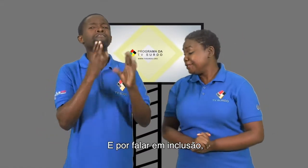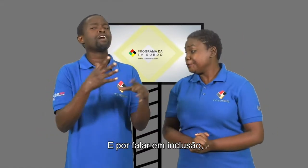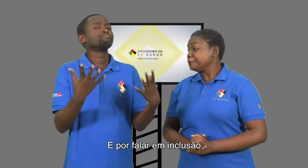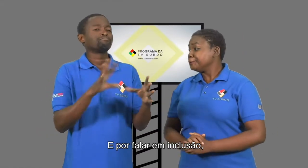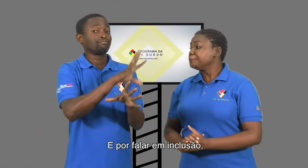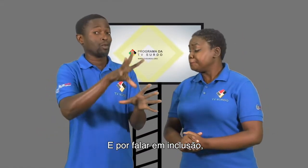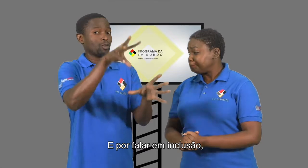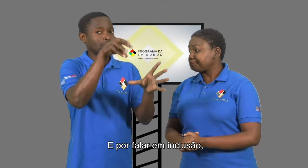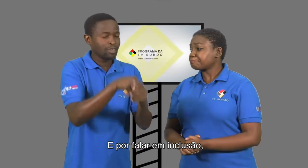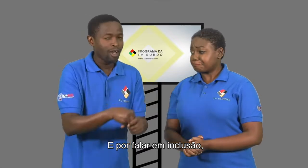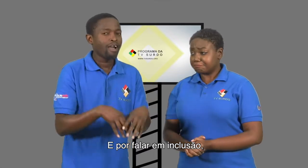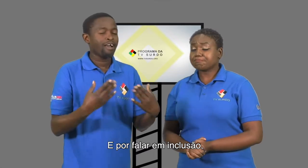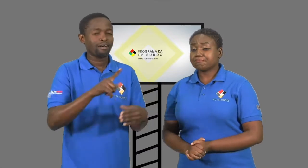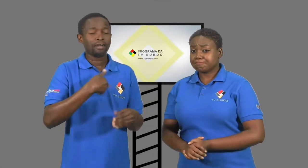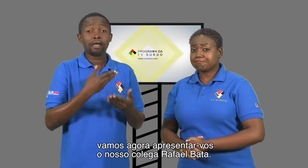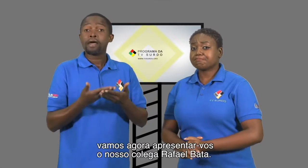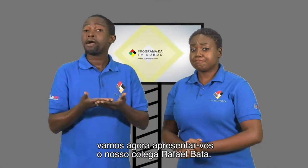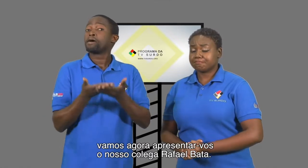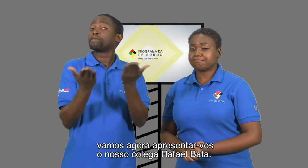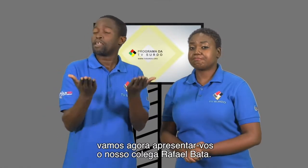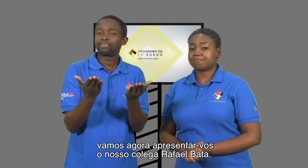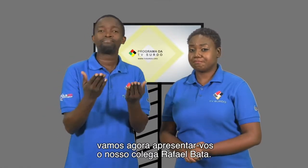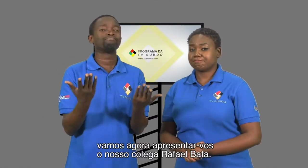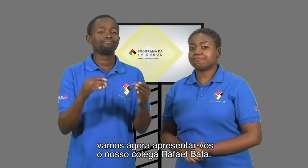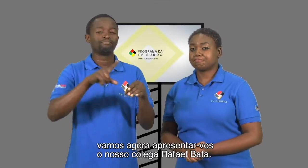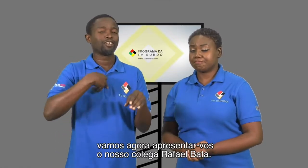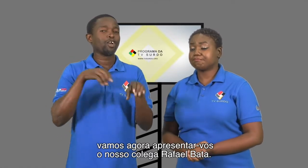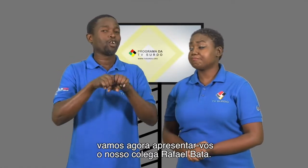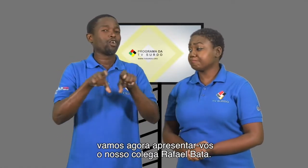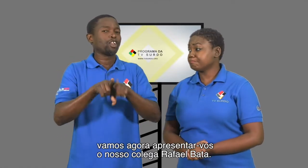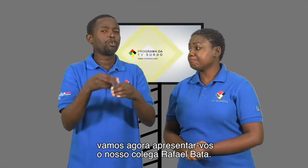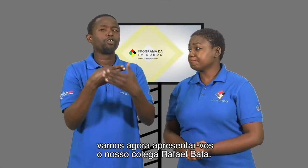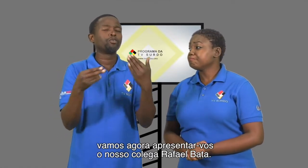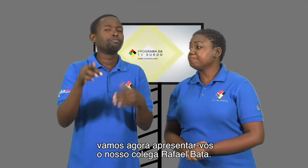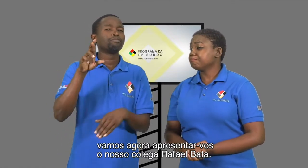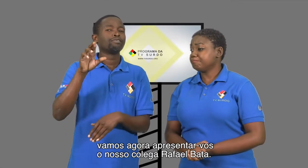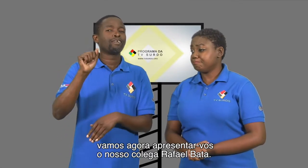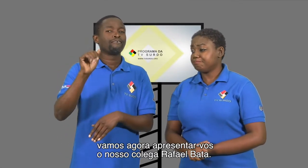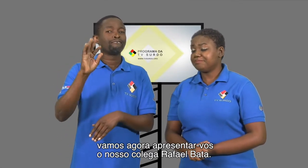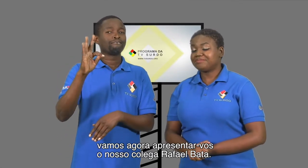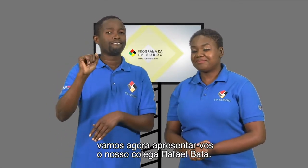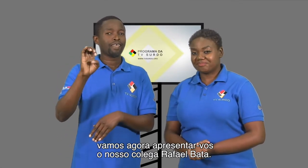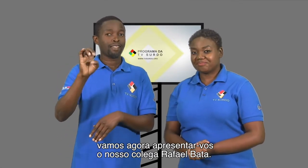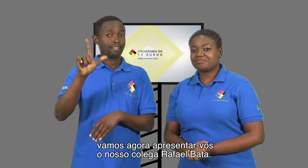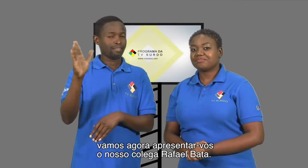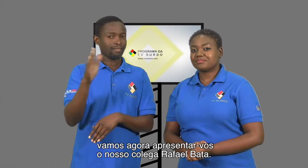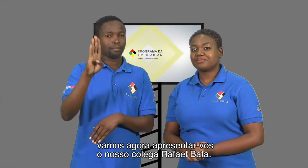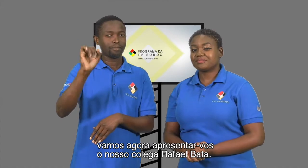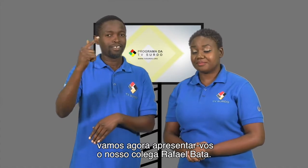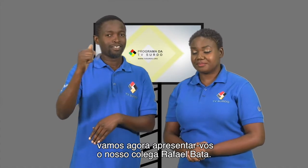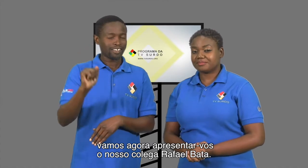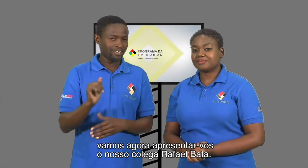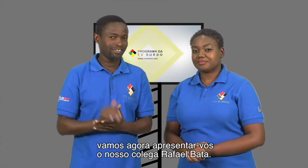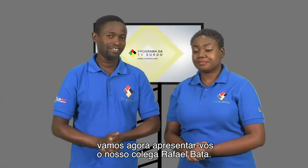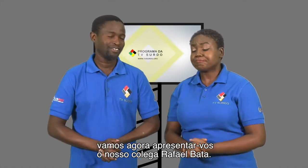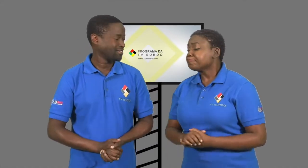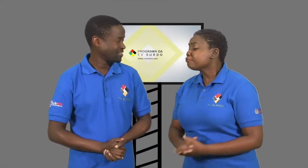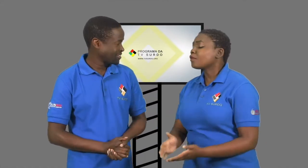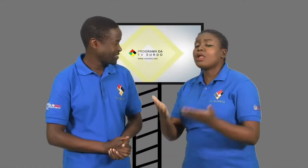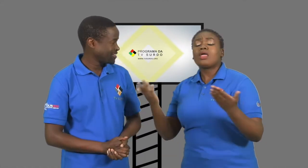por falar em inclusão, vamos agora apresentar-vos o nosso novo colega, Rafael